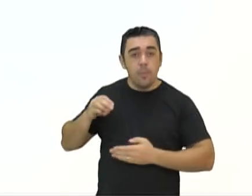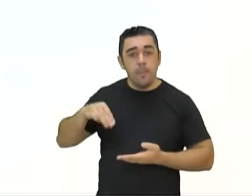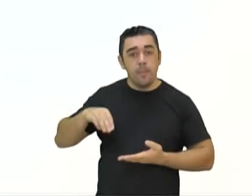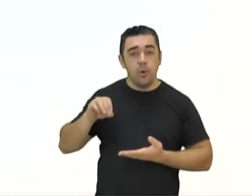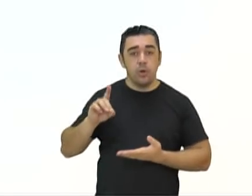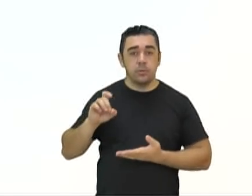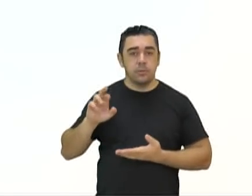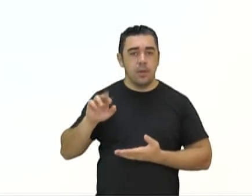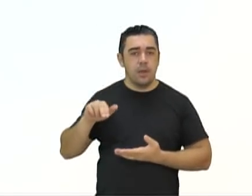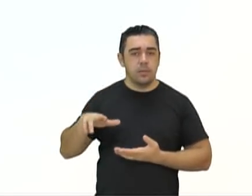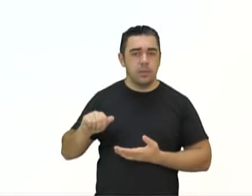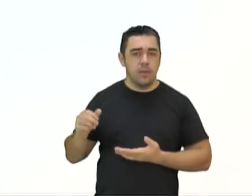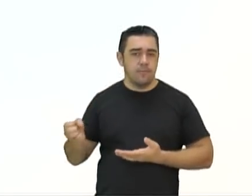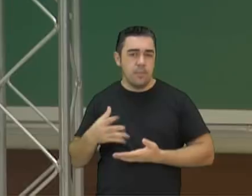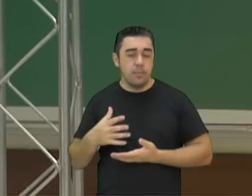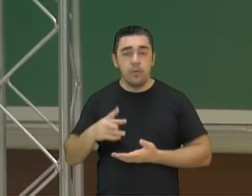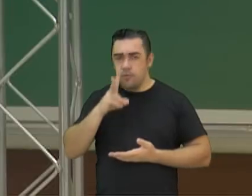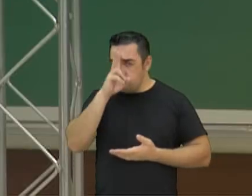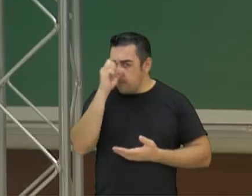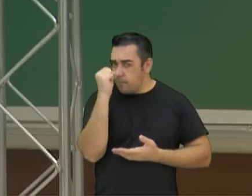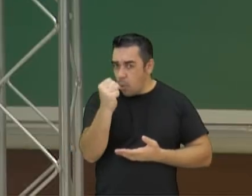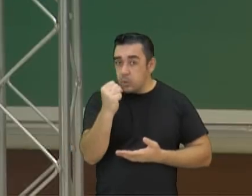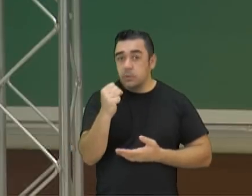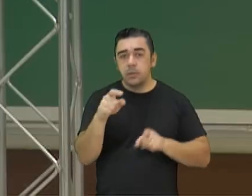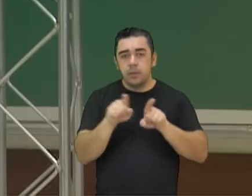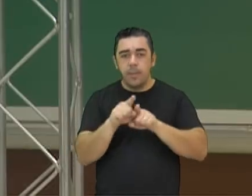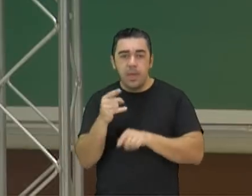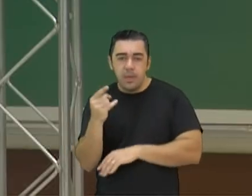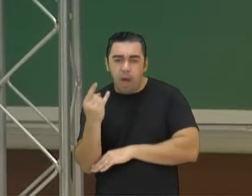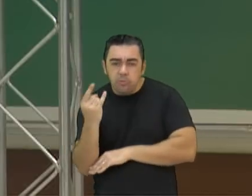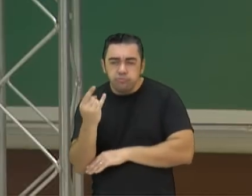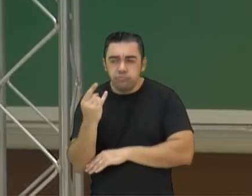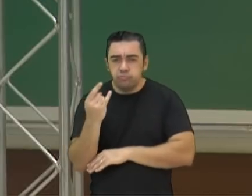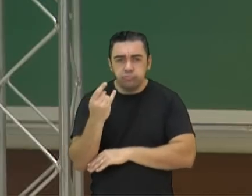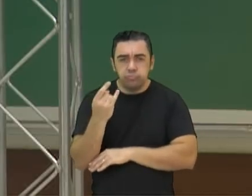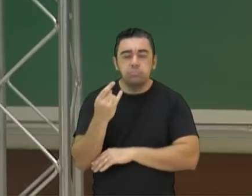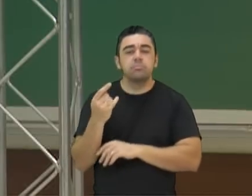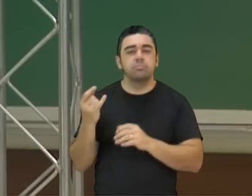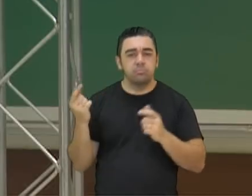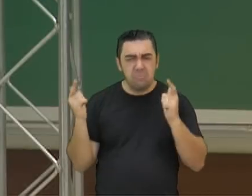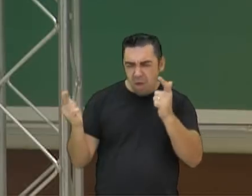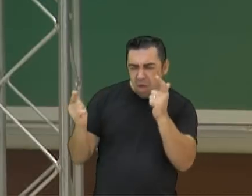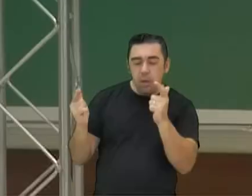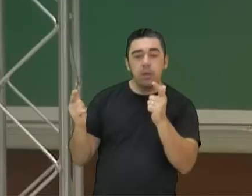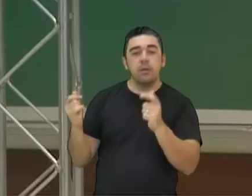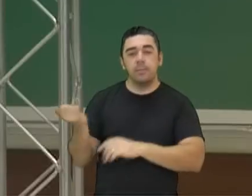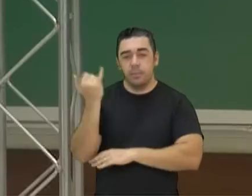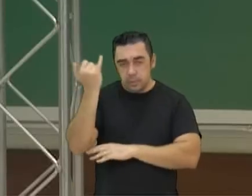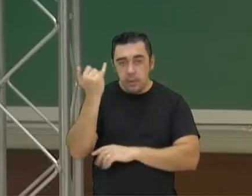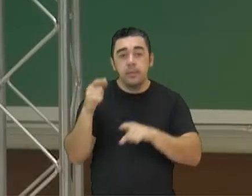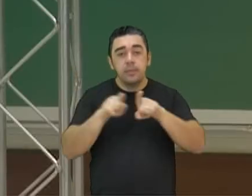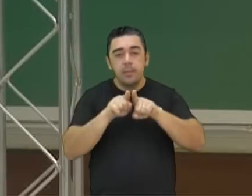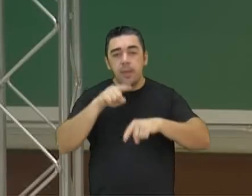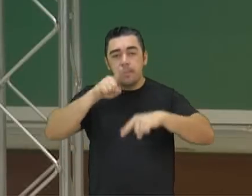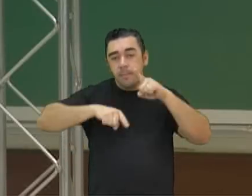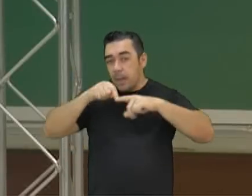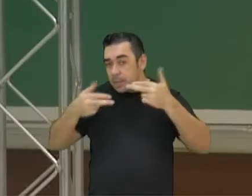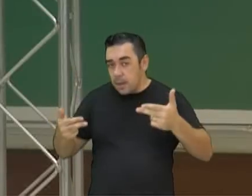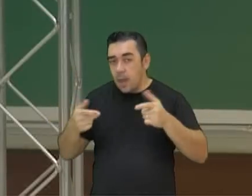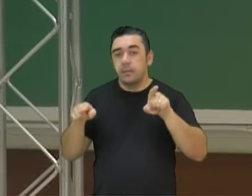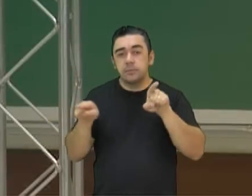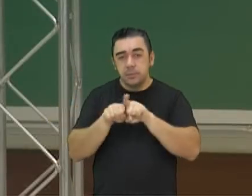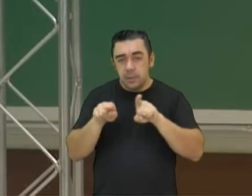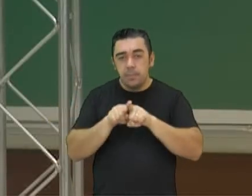a força e a radicalidade são importantes. Inclusive, os equipamentos, ou seja, a